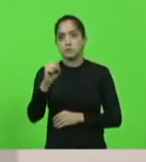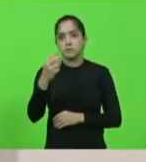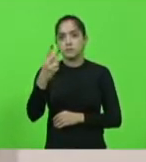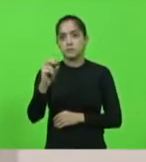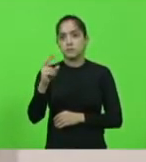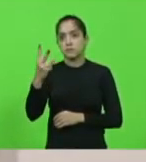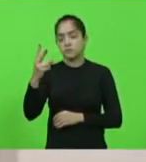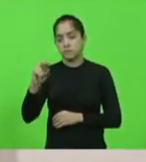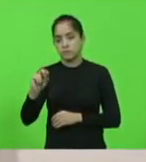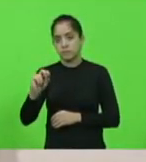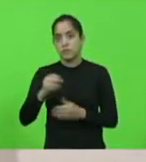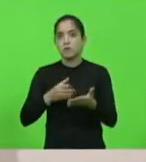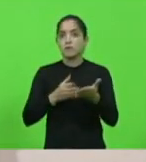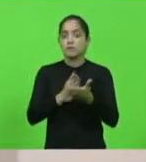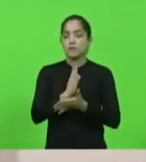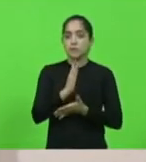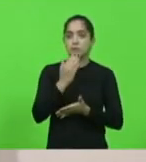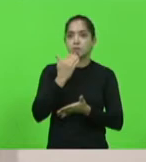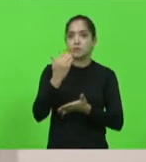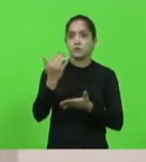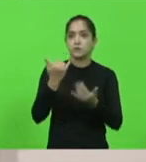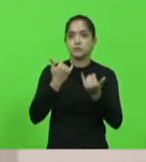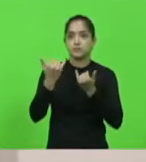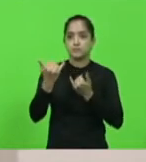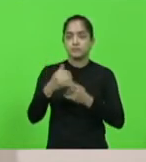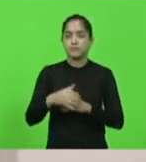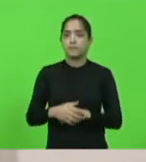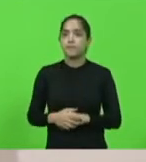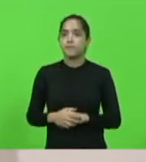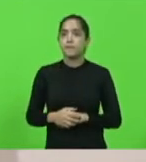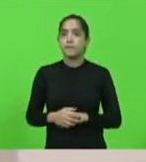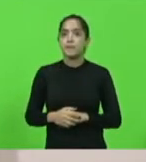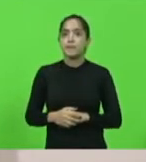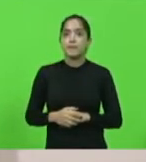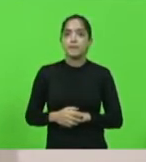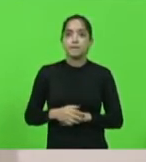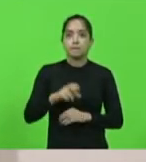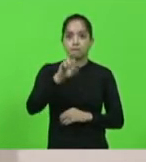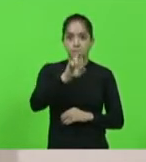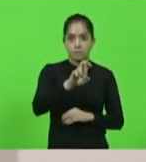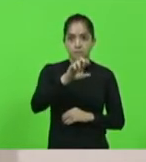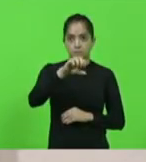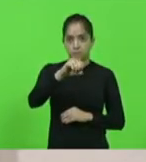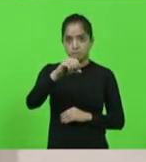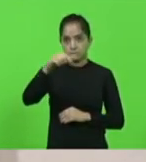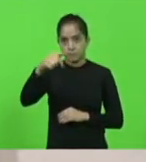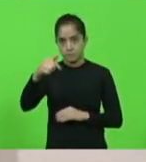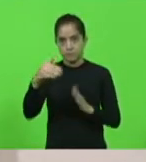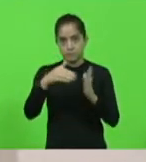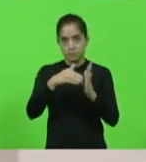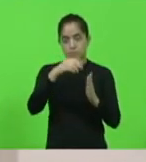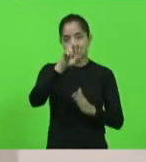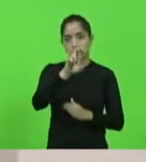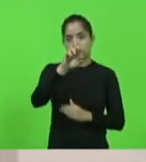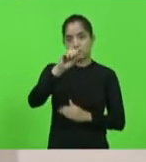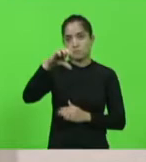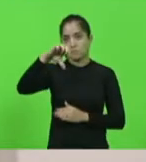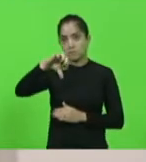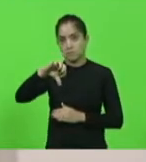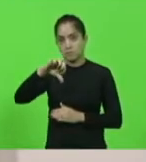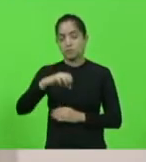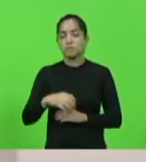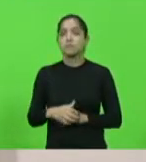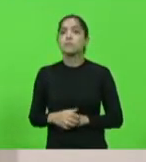238/2020. Foram aprovados os pedidos de informação números 507 a